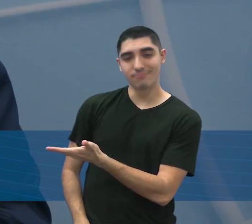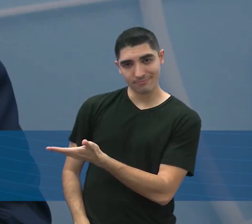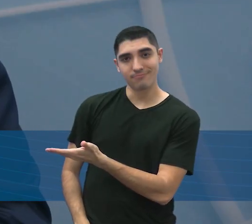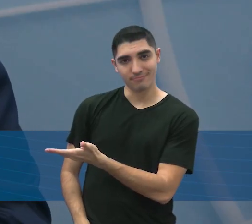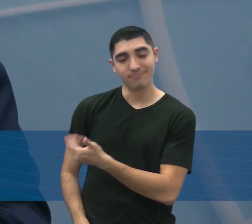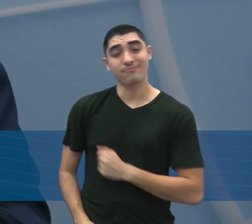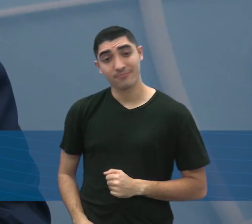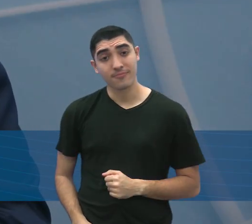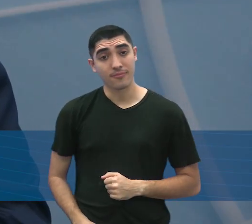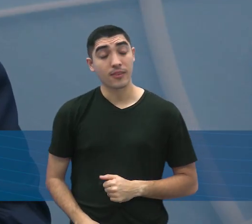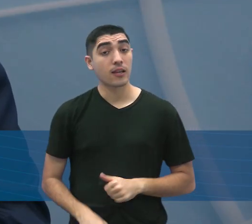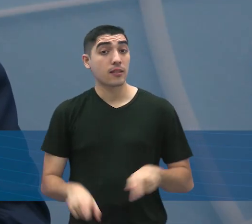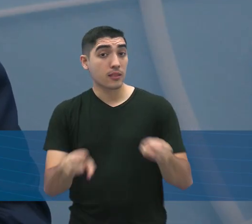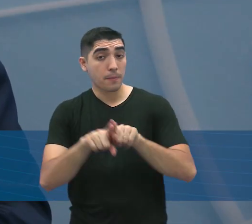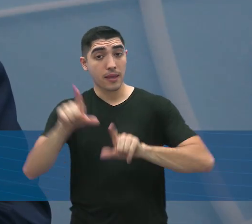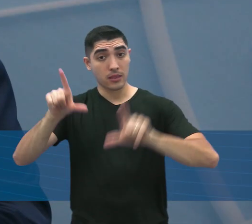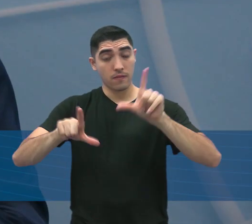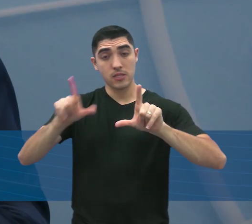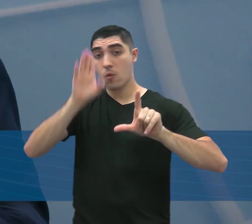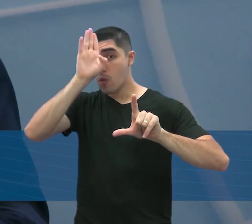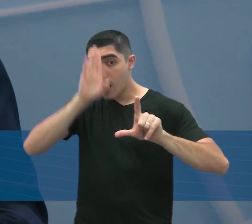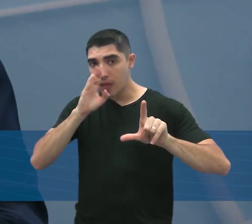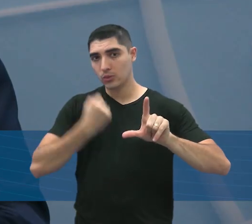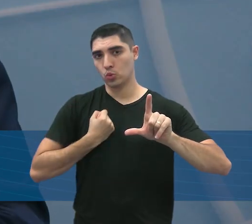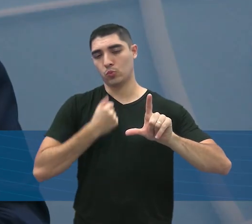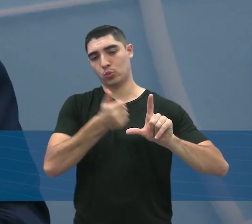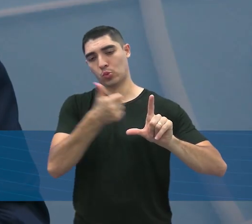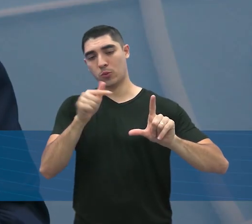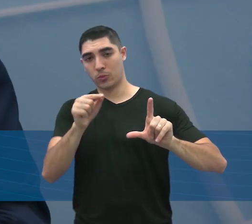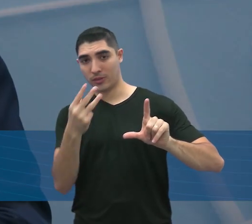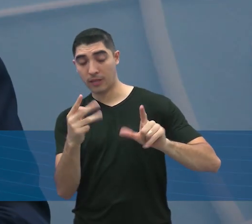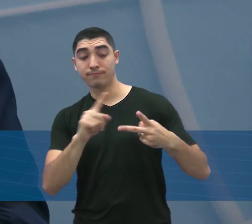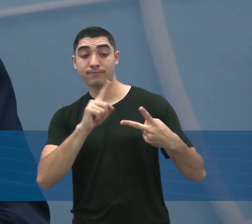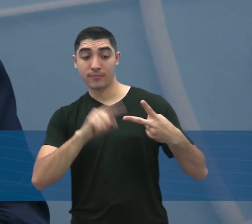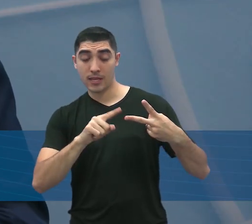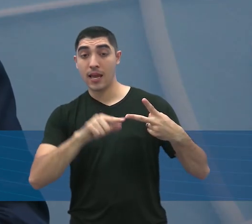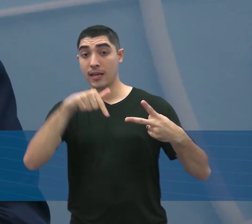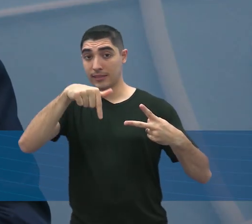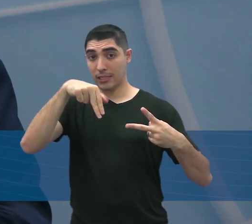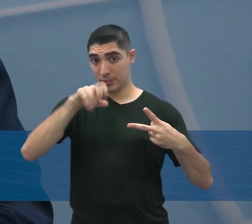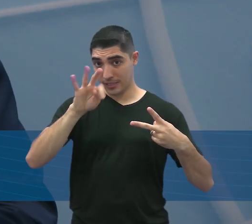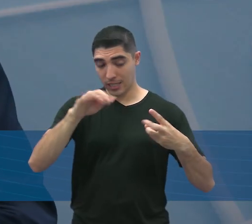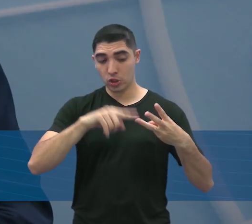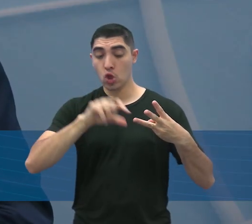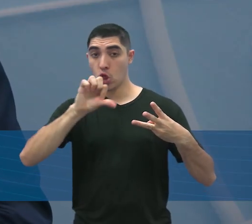youtube.com/TV Câmara SJC, canal aberto 12.3,